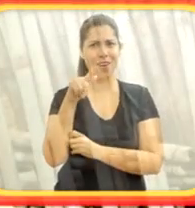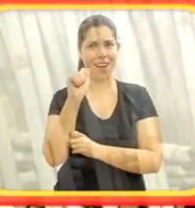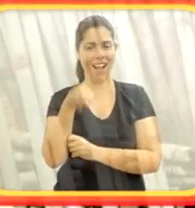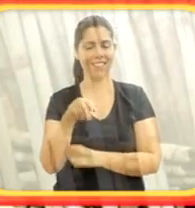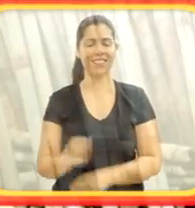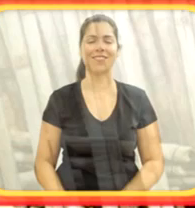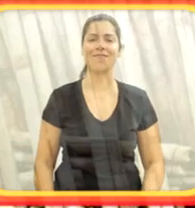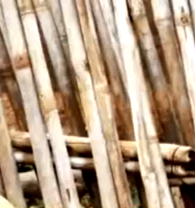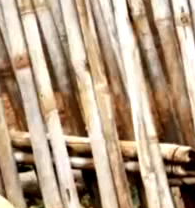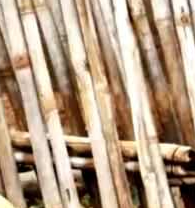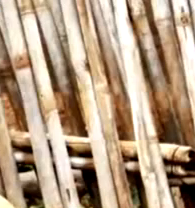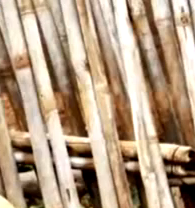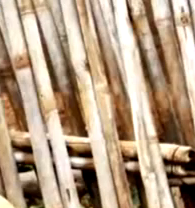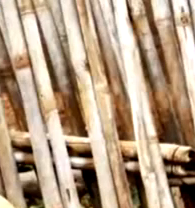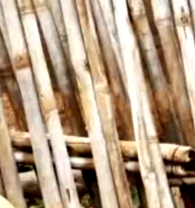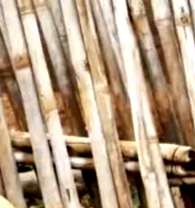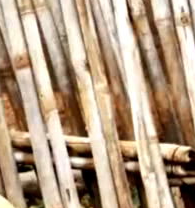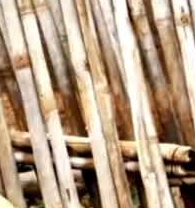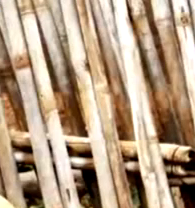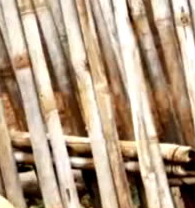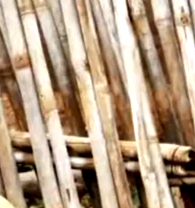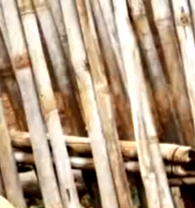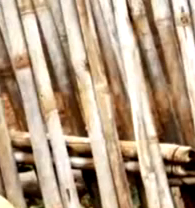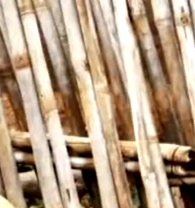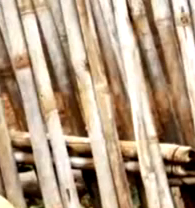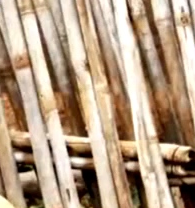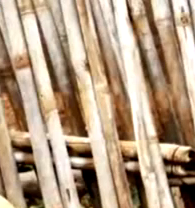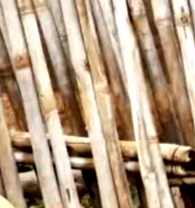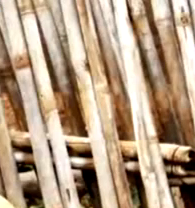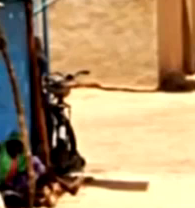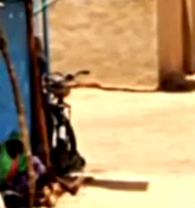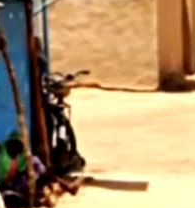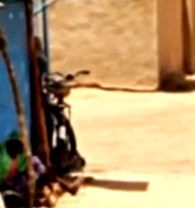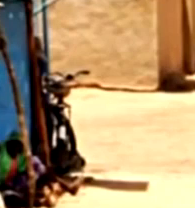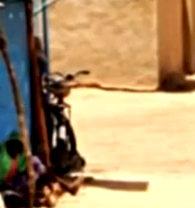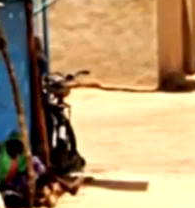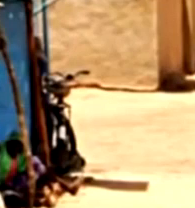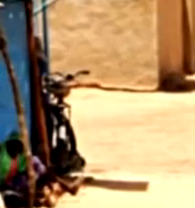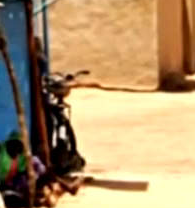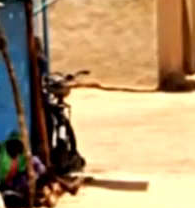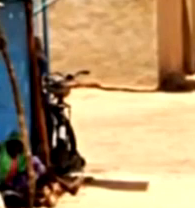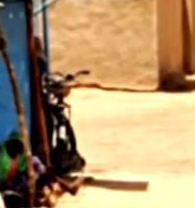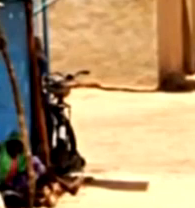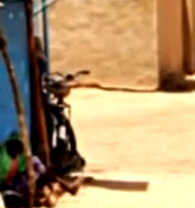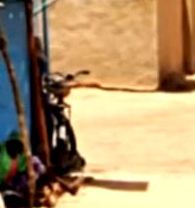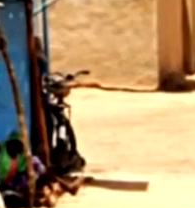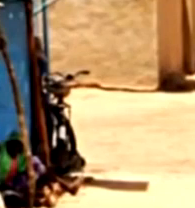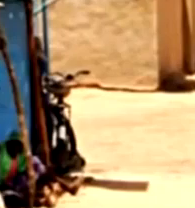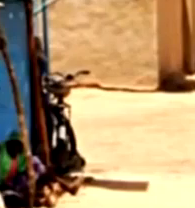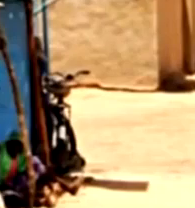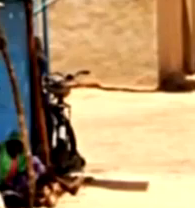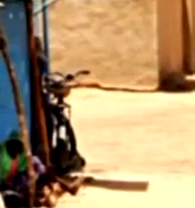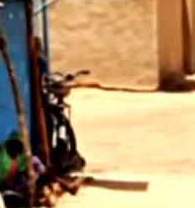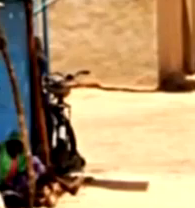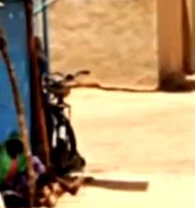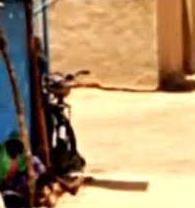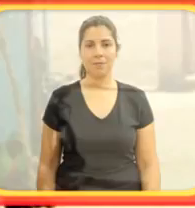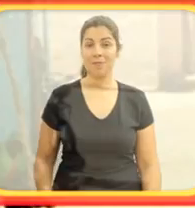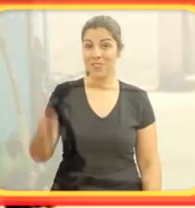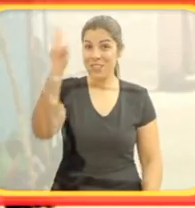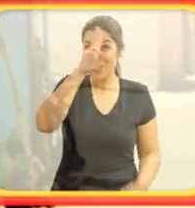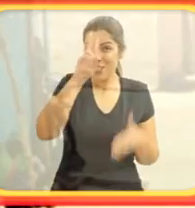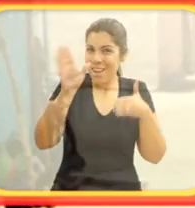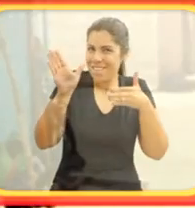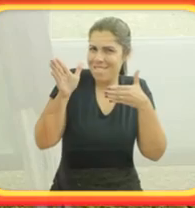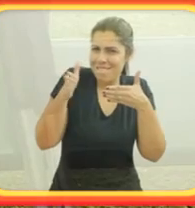Fotos. Homem agachado entre 5 crianças próximos a uma grade de bambu. Outra. Mulher com um véu cor-de-rosa na entrada de um barraco com telha de palha. Para